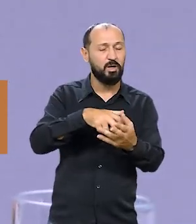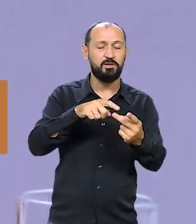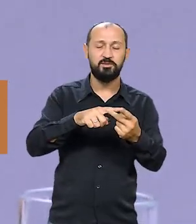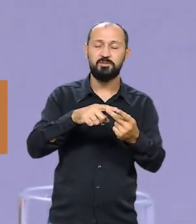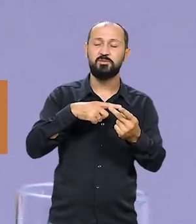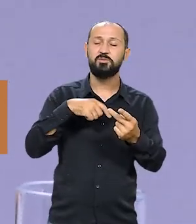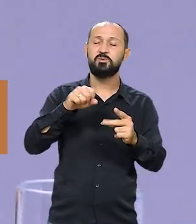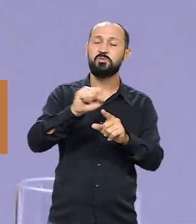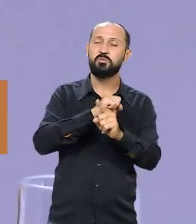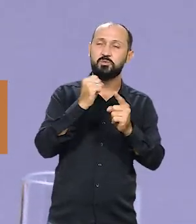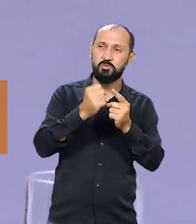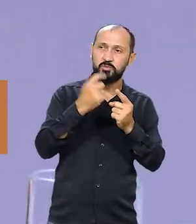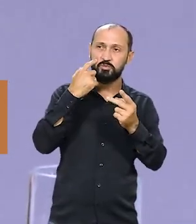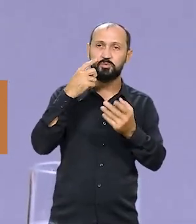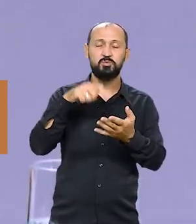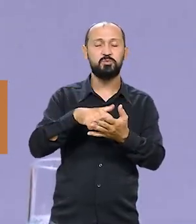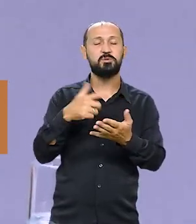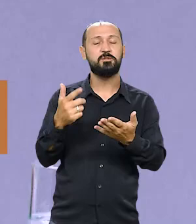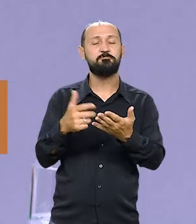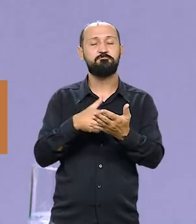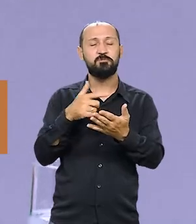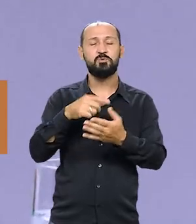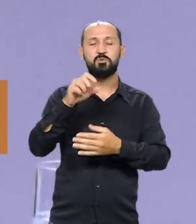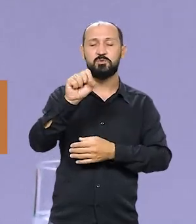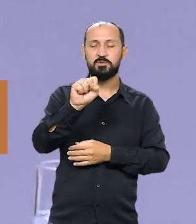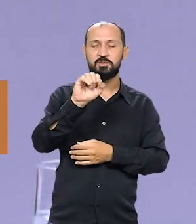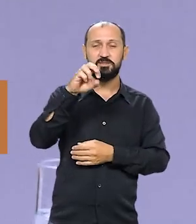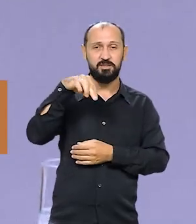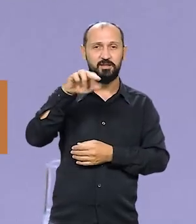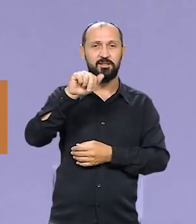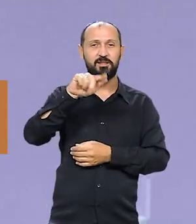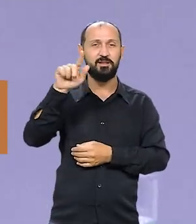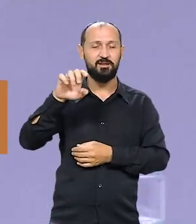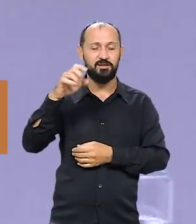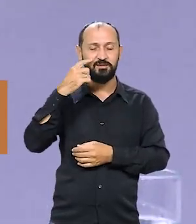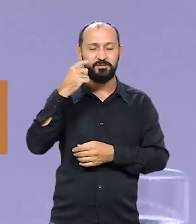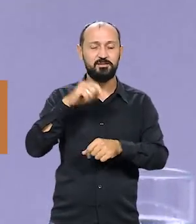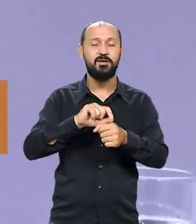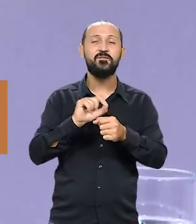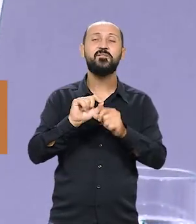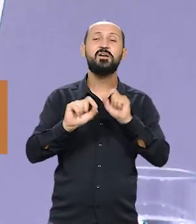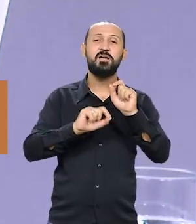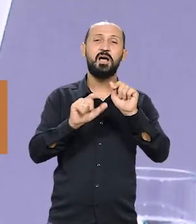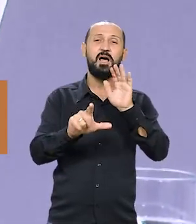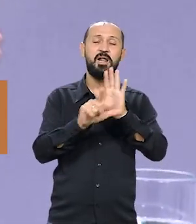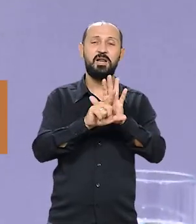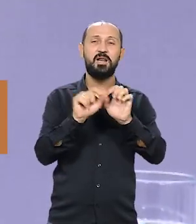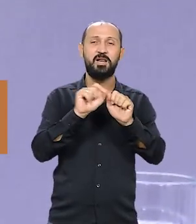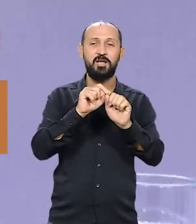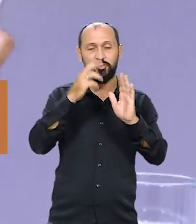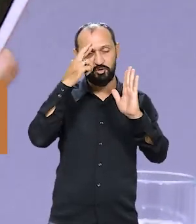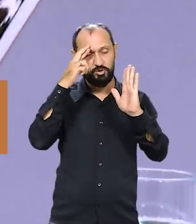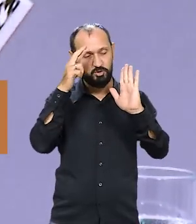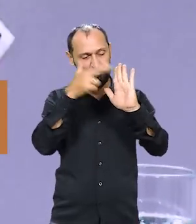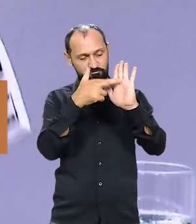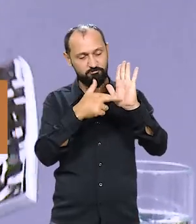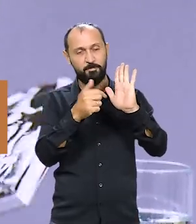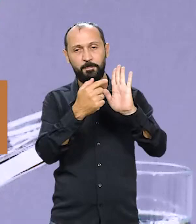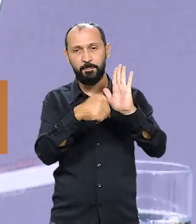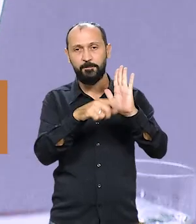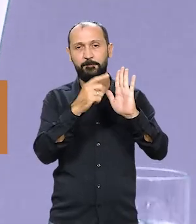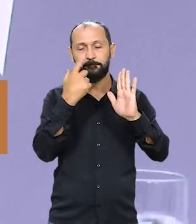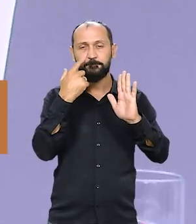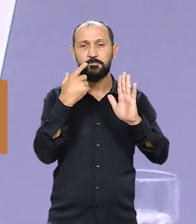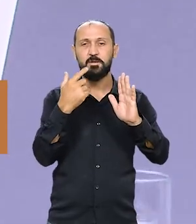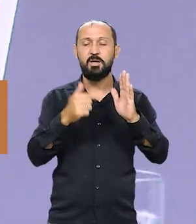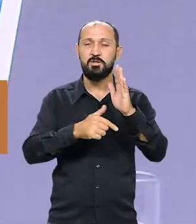socioeducativas e o ato infracional do ECA ao SINASE. SINASE? Isso, é a lei de execução. A lei de execução. Temos